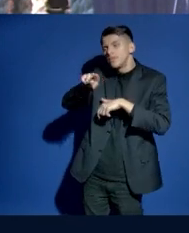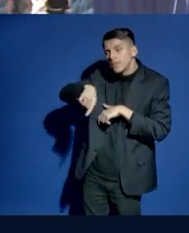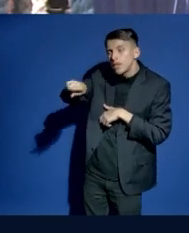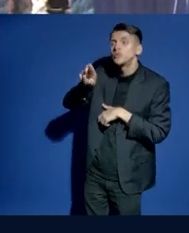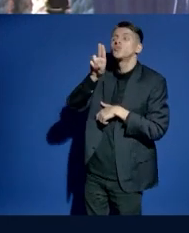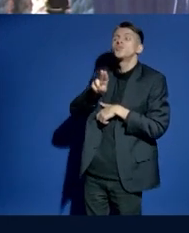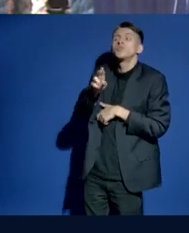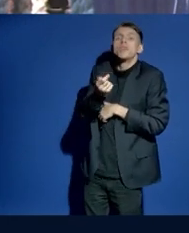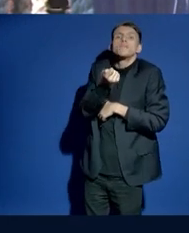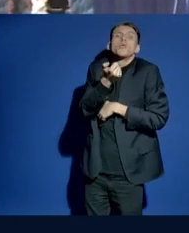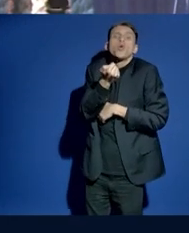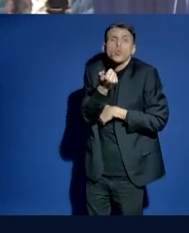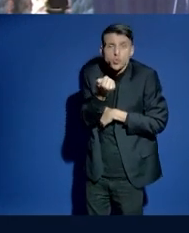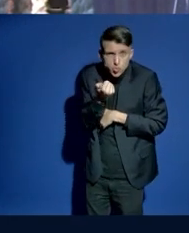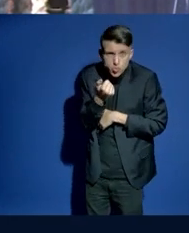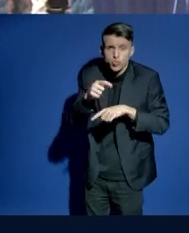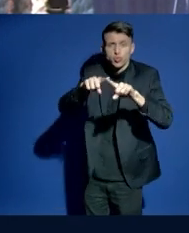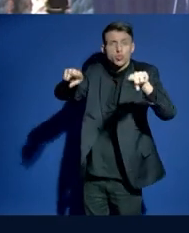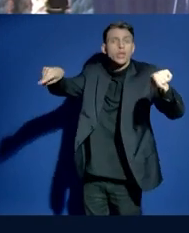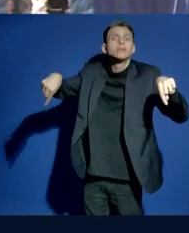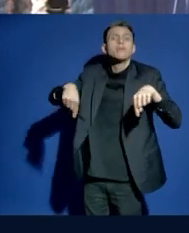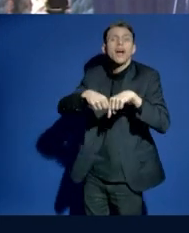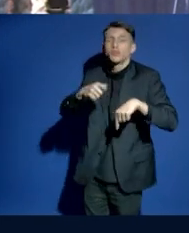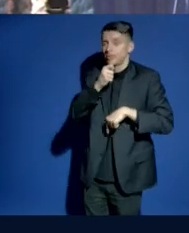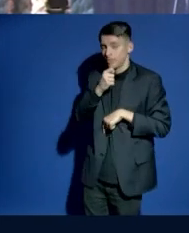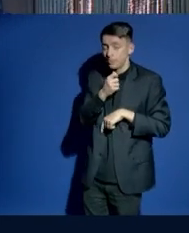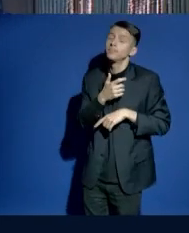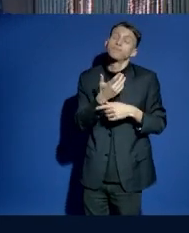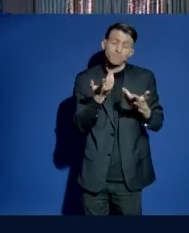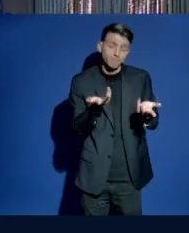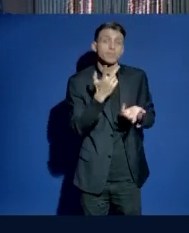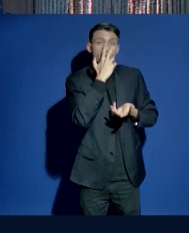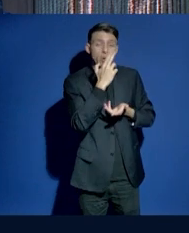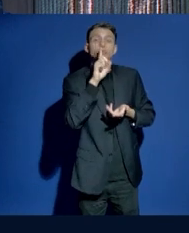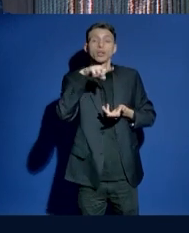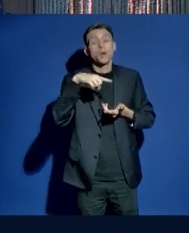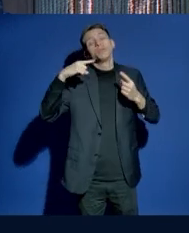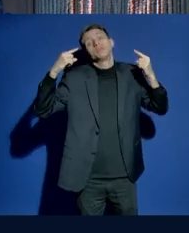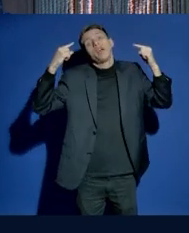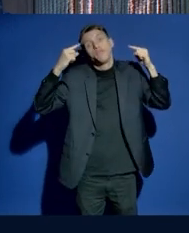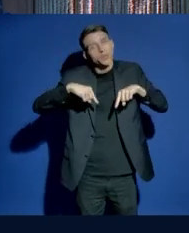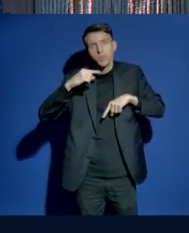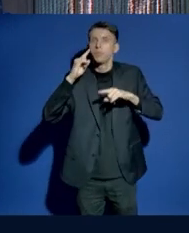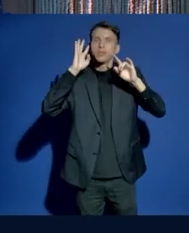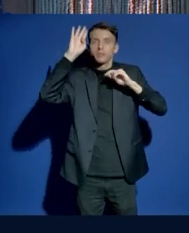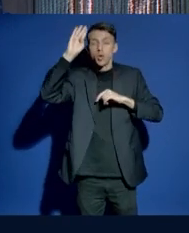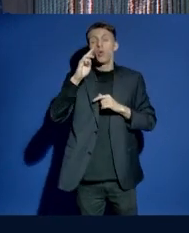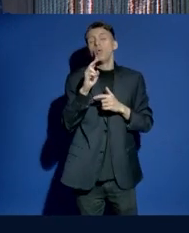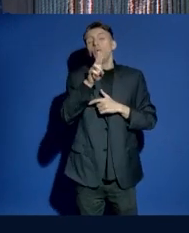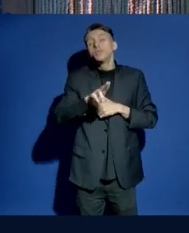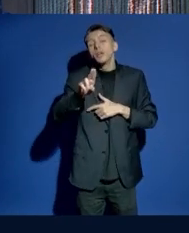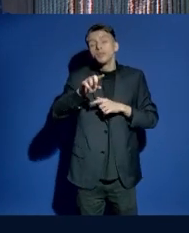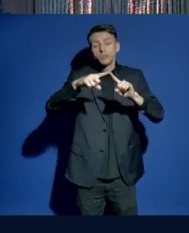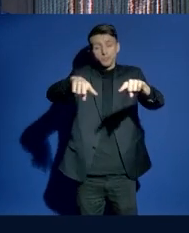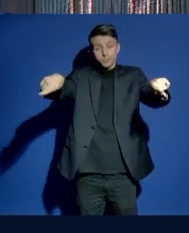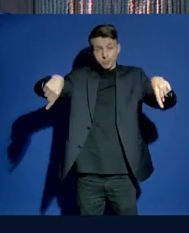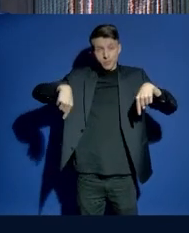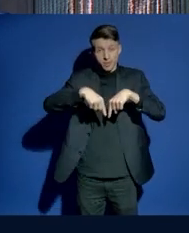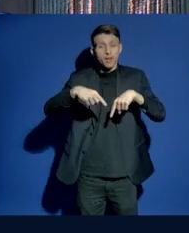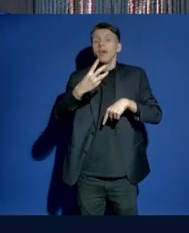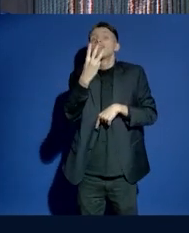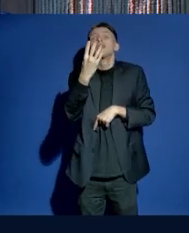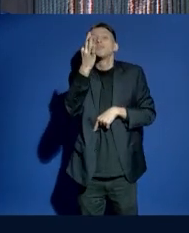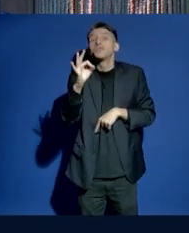que vocês usam ainda pouco né da Avianca Então acho que esse é o grande desafio porque hoje nós estamos usando 3% da